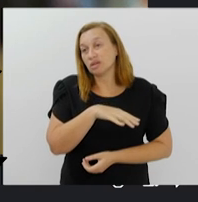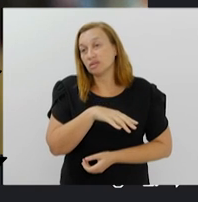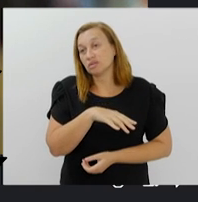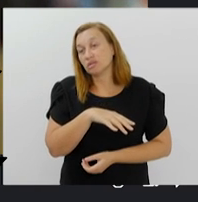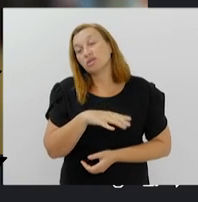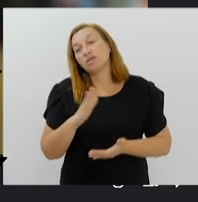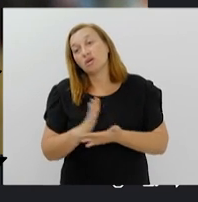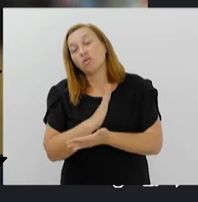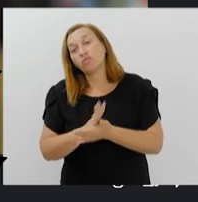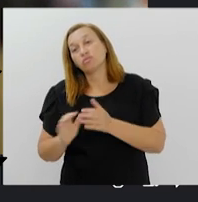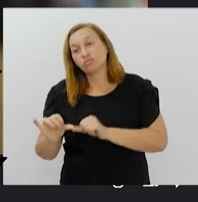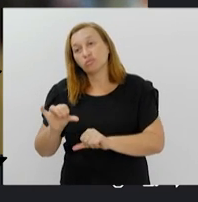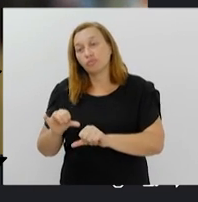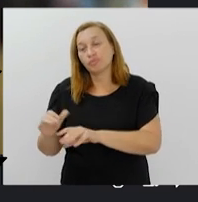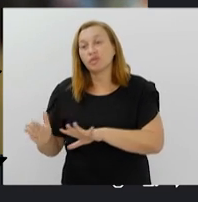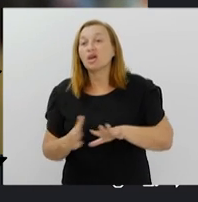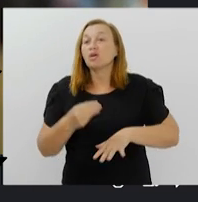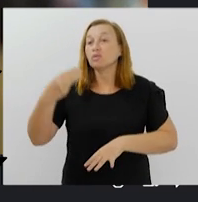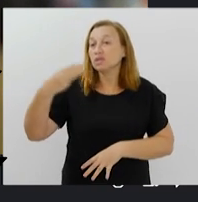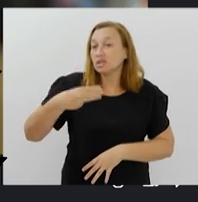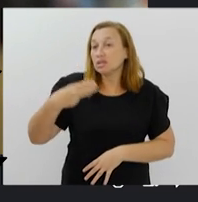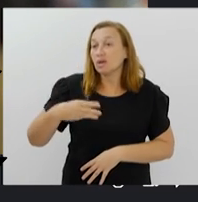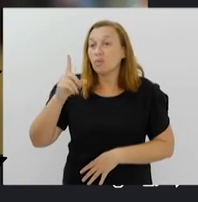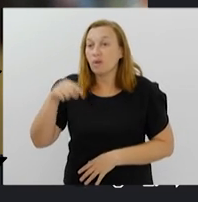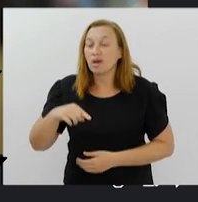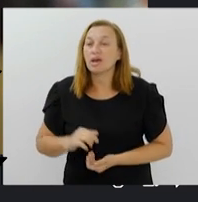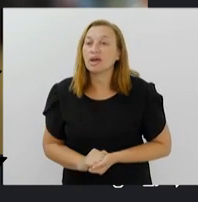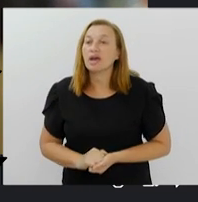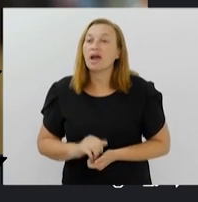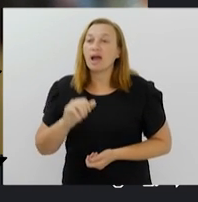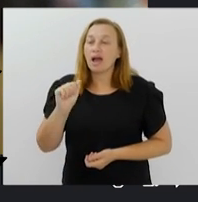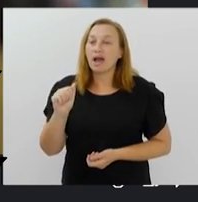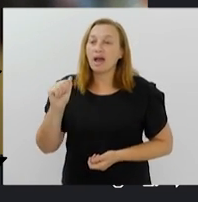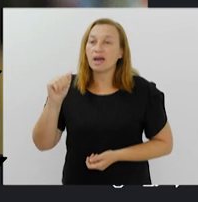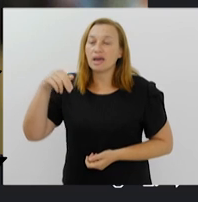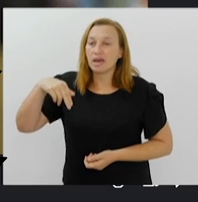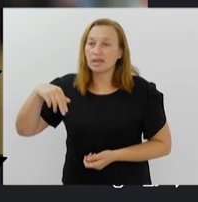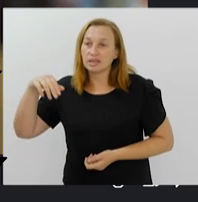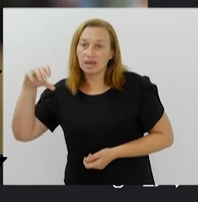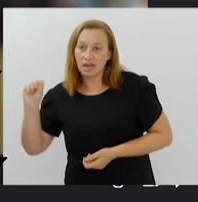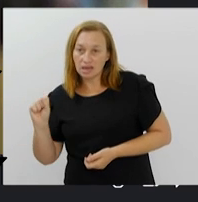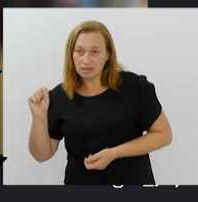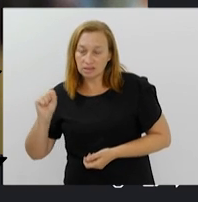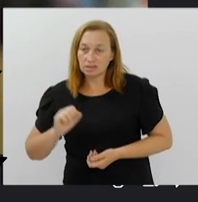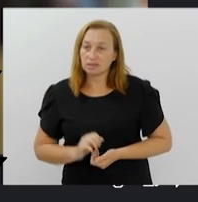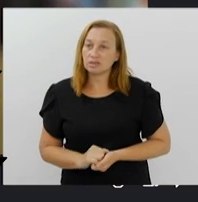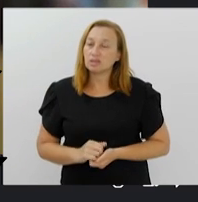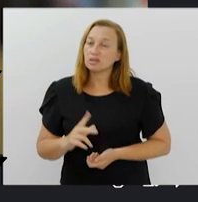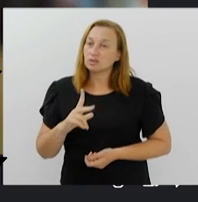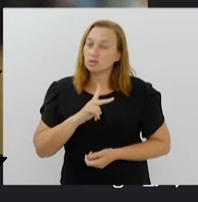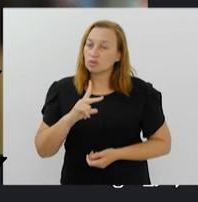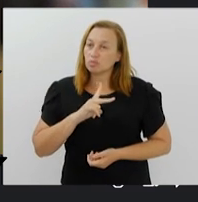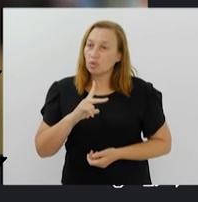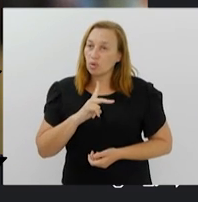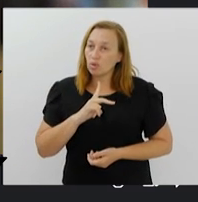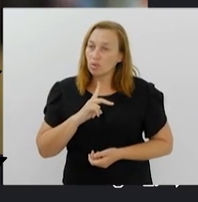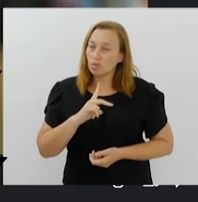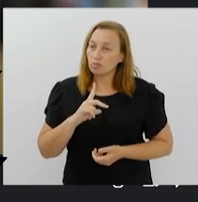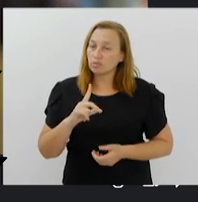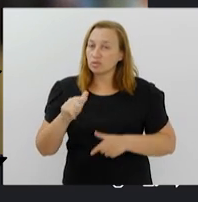revertidos e o terceiro ponto é a ans é omissa em relação à suas próprias atribuições e